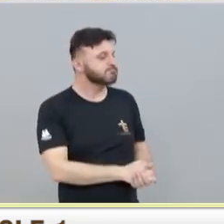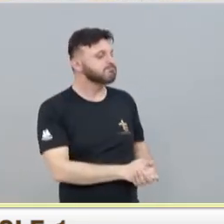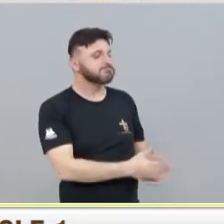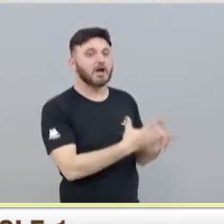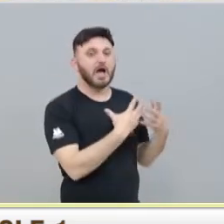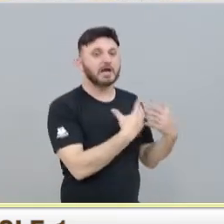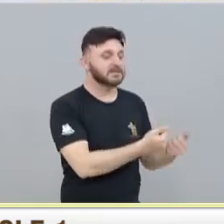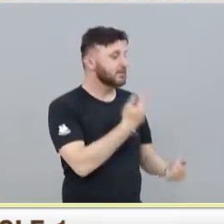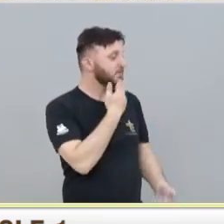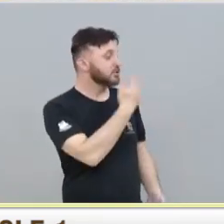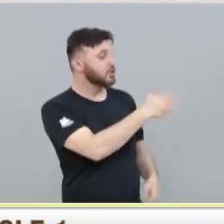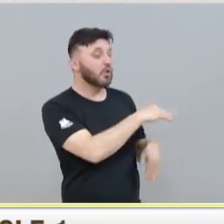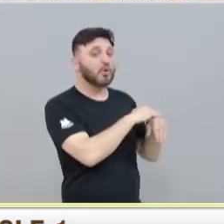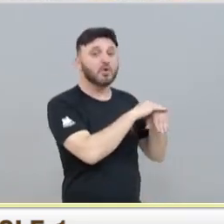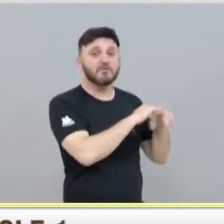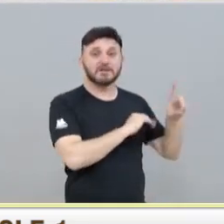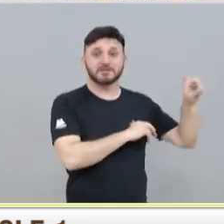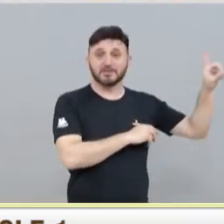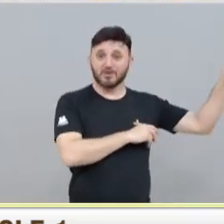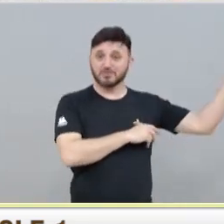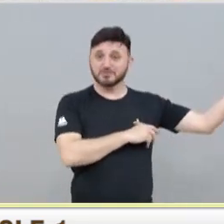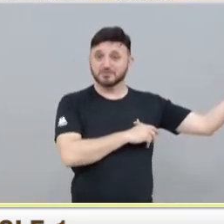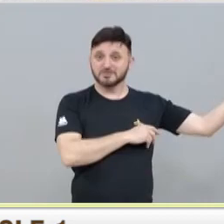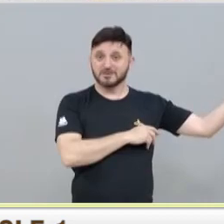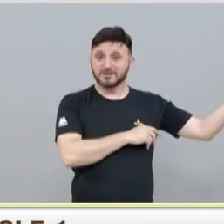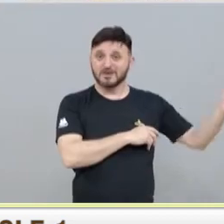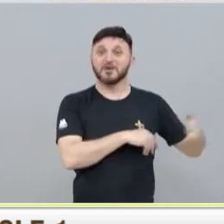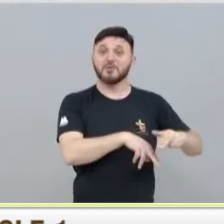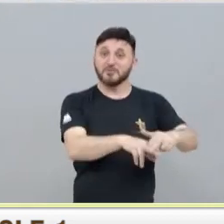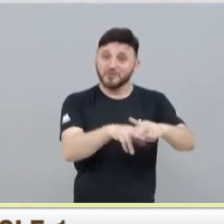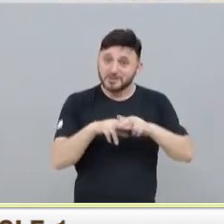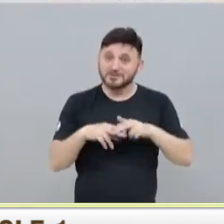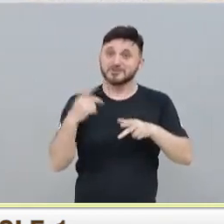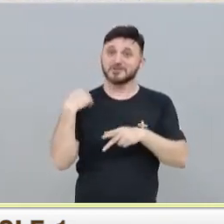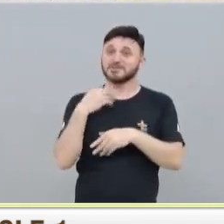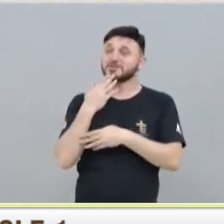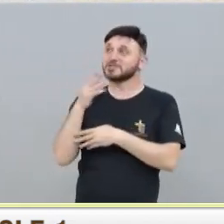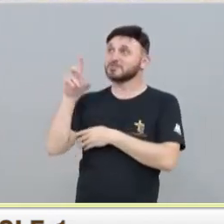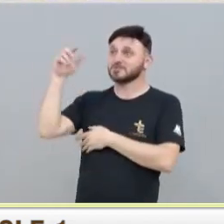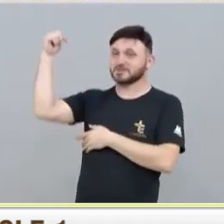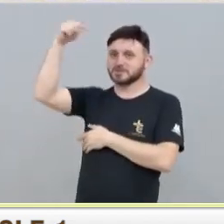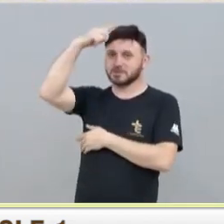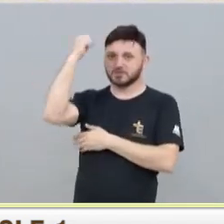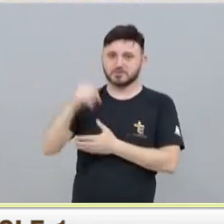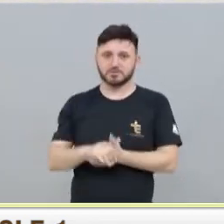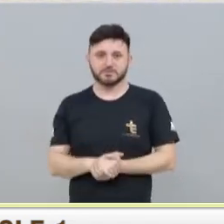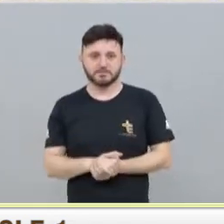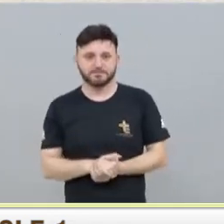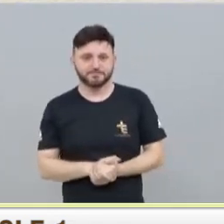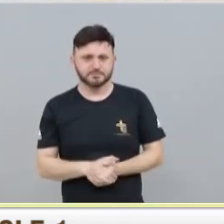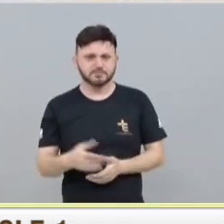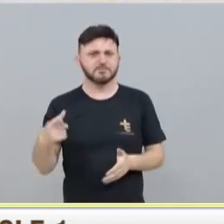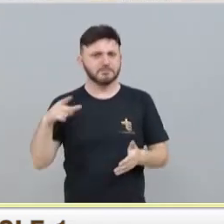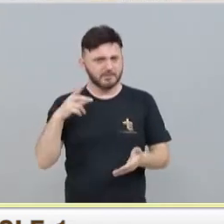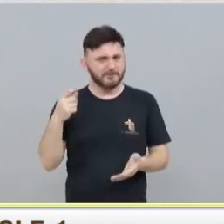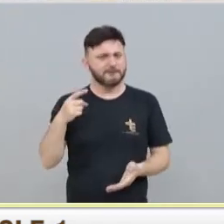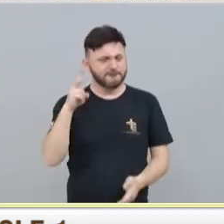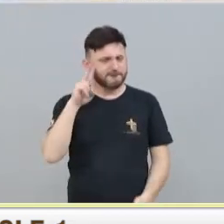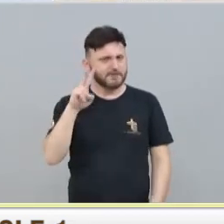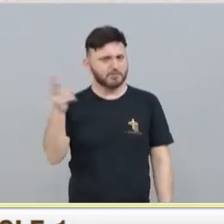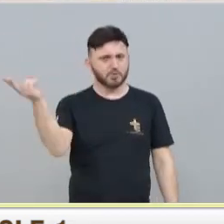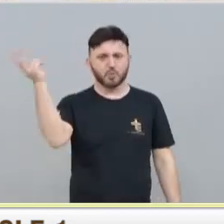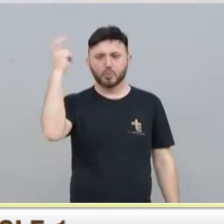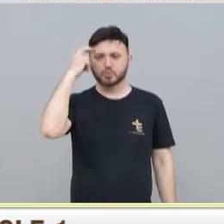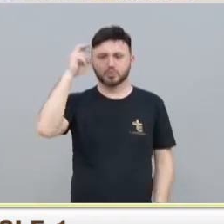essa interseção por fim vemos culturas que vão avançando